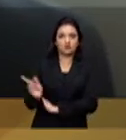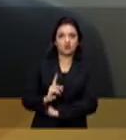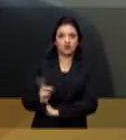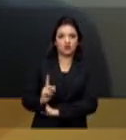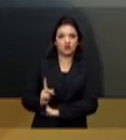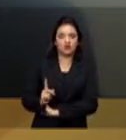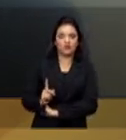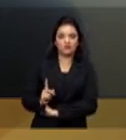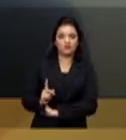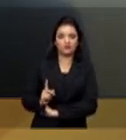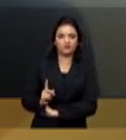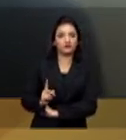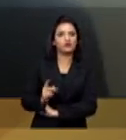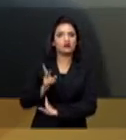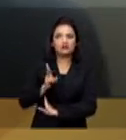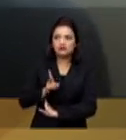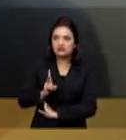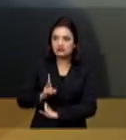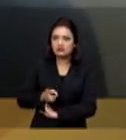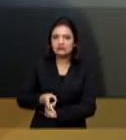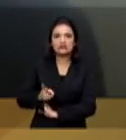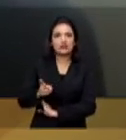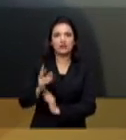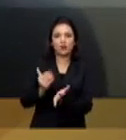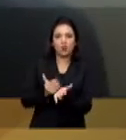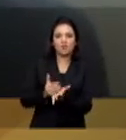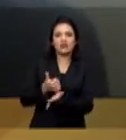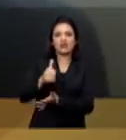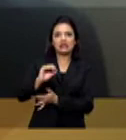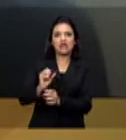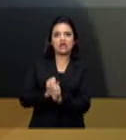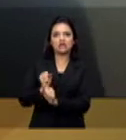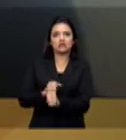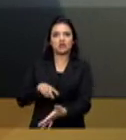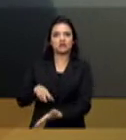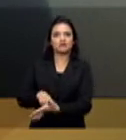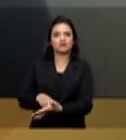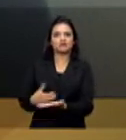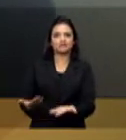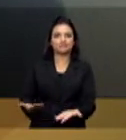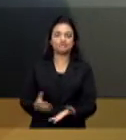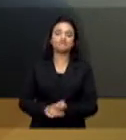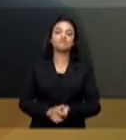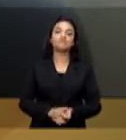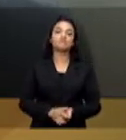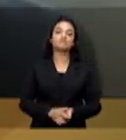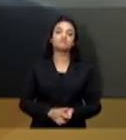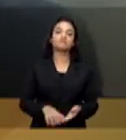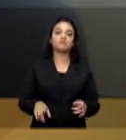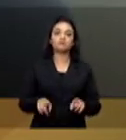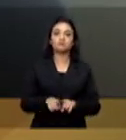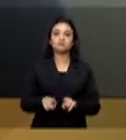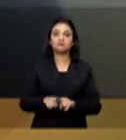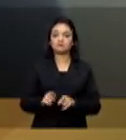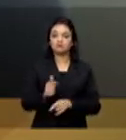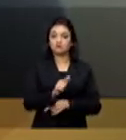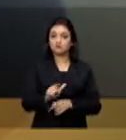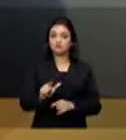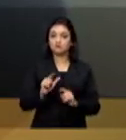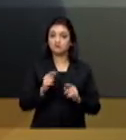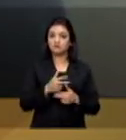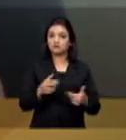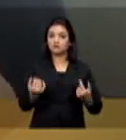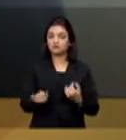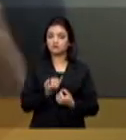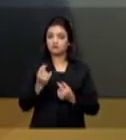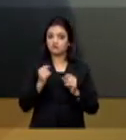Parte-se sempre invariavelmente de 10 anos. Há também um método importante, que é o método de comparação interna,